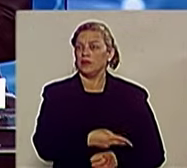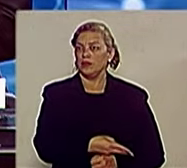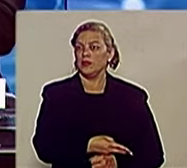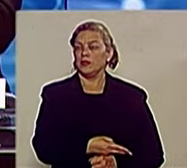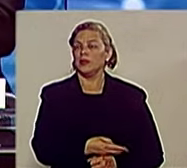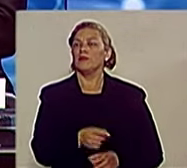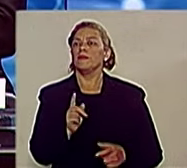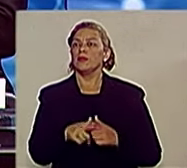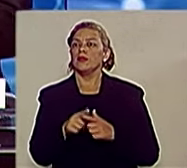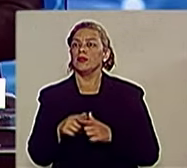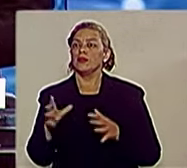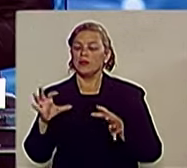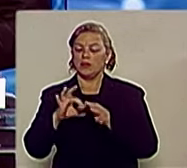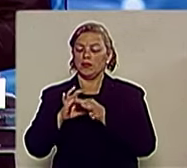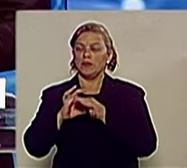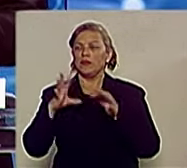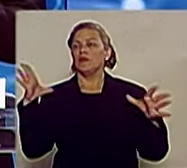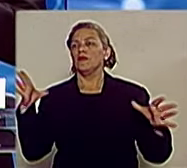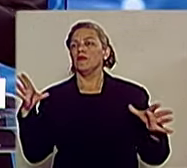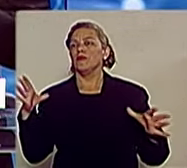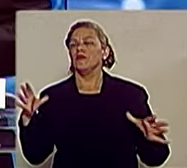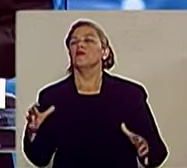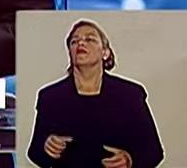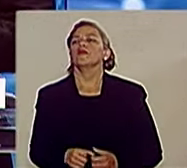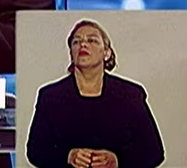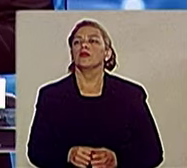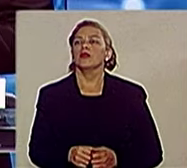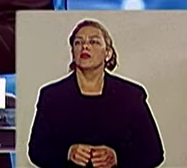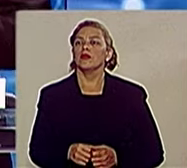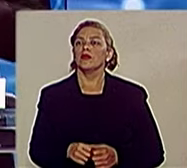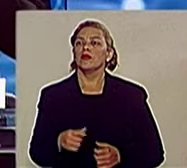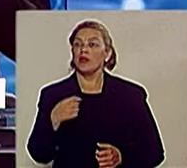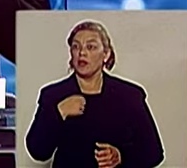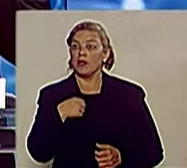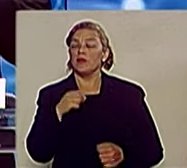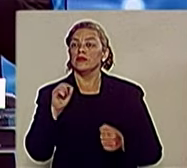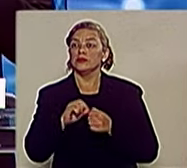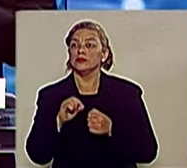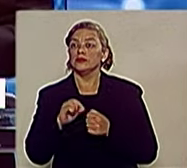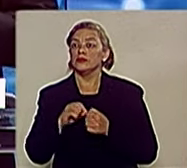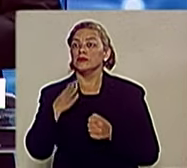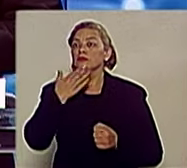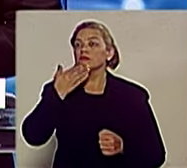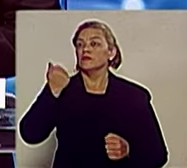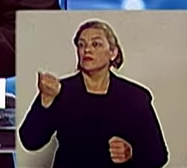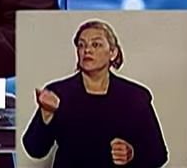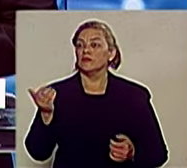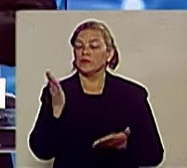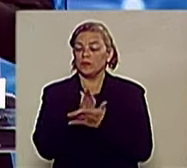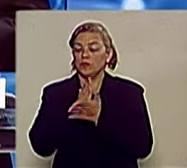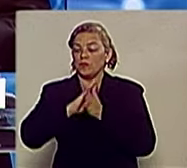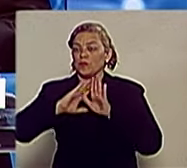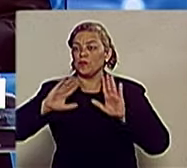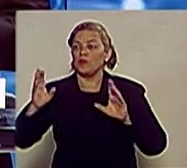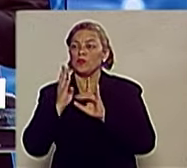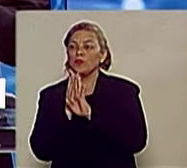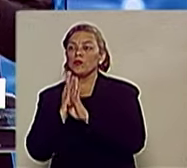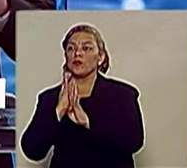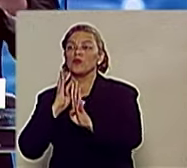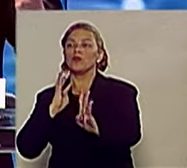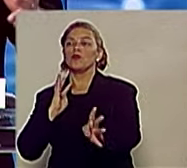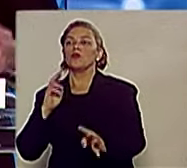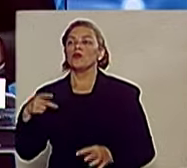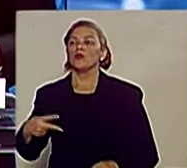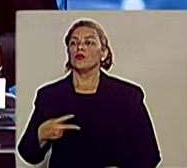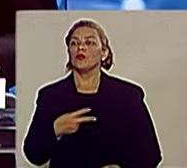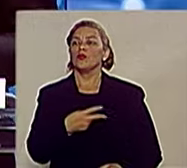realizar de imediato essas cirurgias. Vamos zerar a fila de cirurgias. Vamos dar atendimento digno para a população. E principalmente, vamos fazer